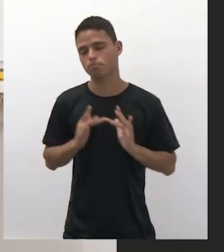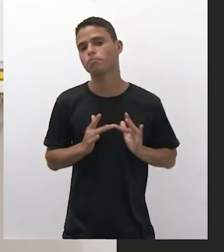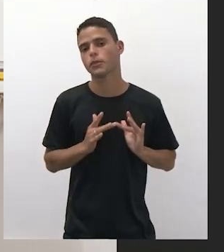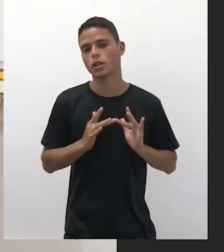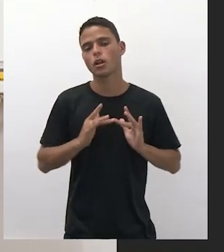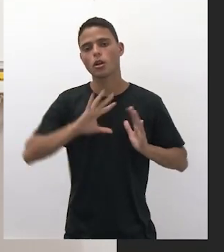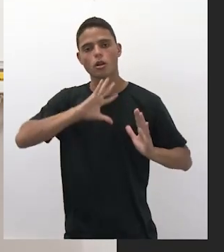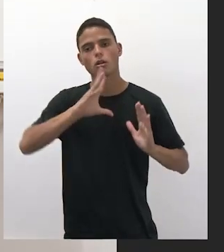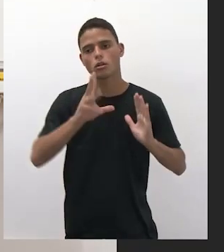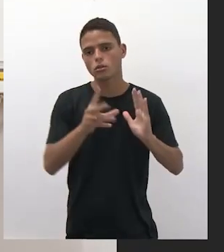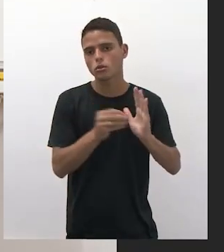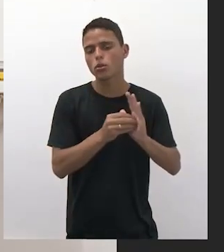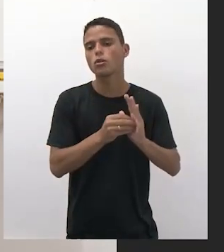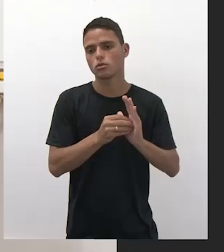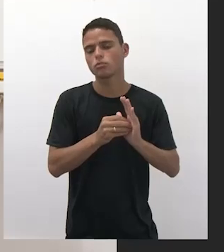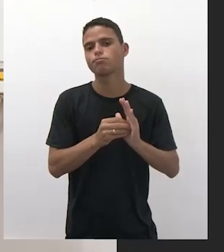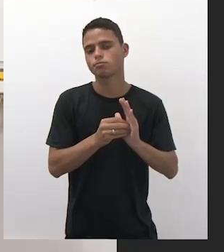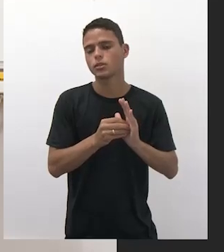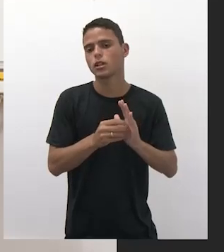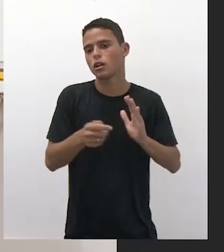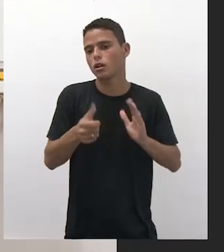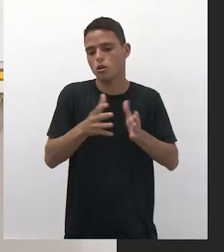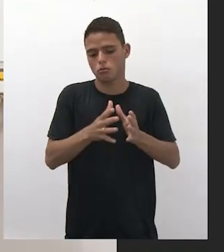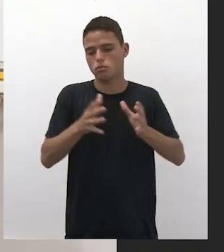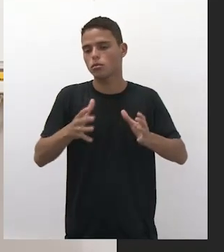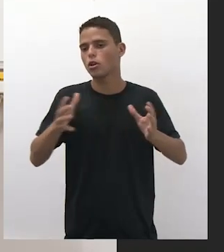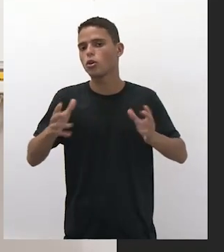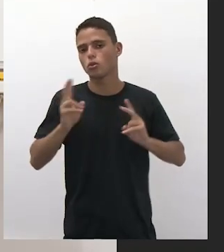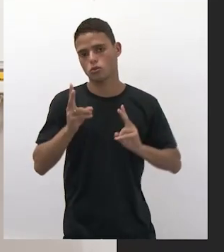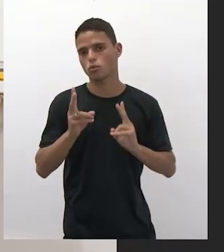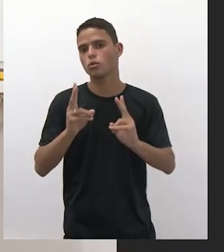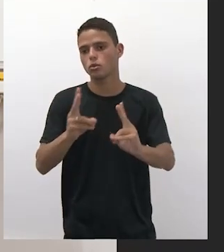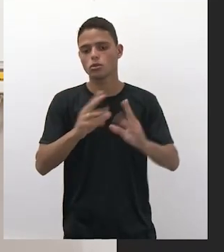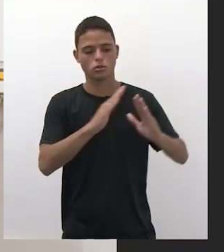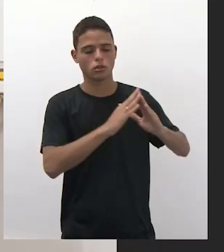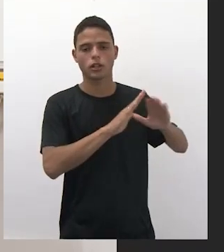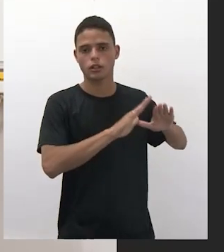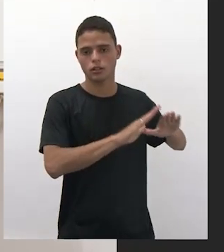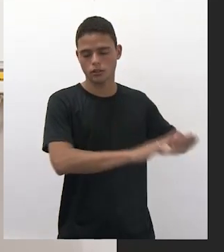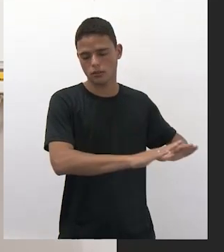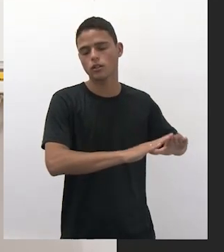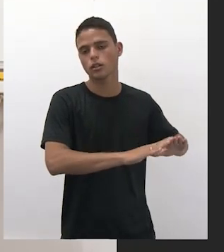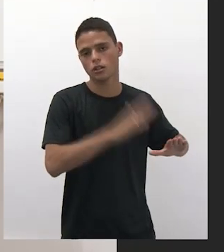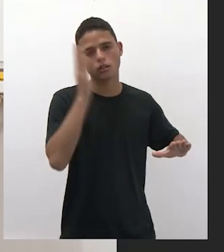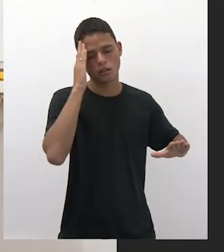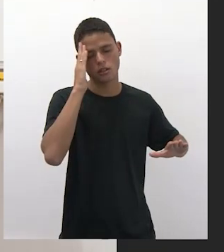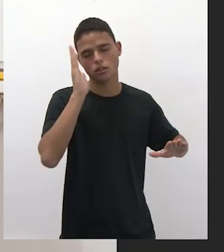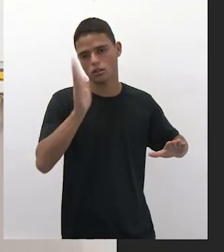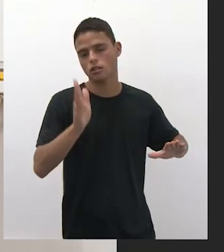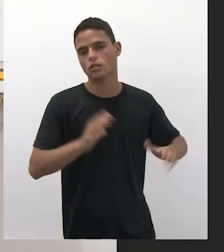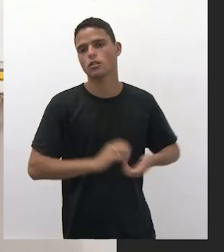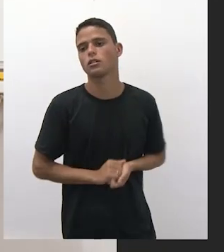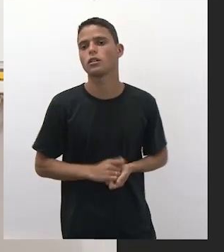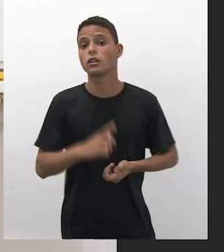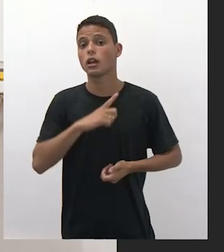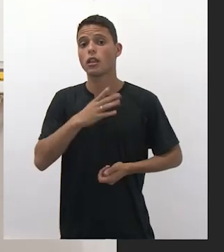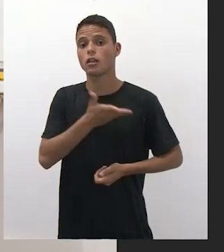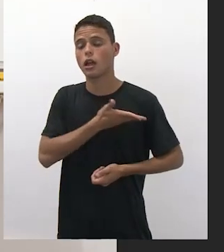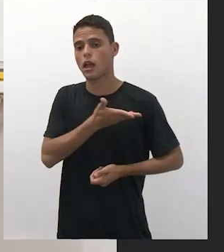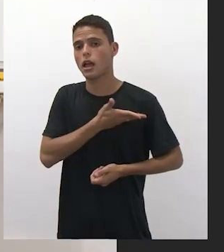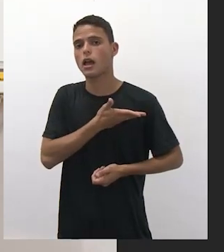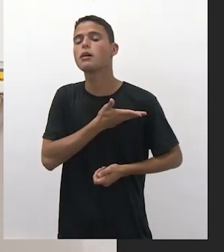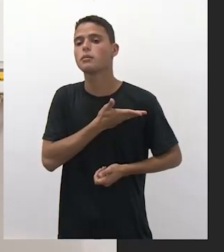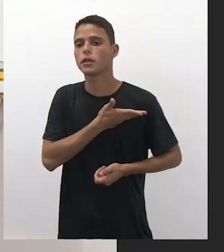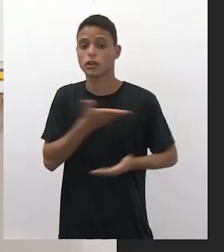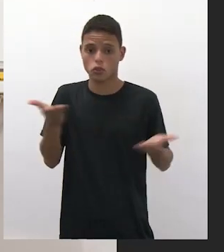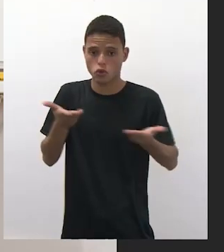Todos ainda, a maioria continua morando no mesmo lugar, né? E tem uma amiga que até hoje eu